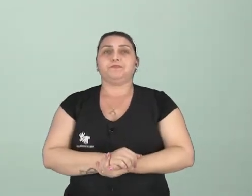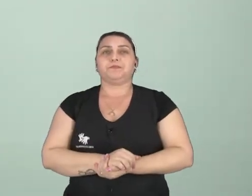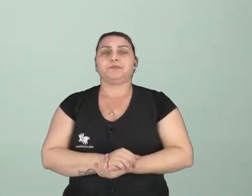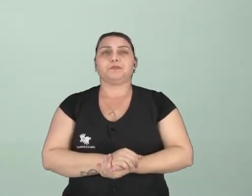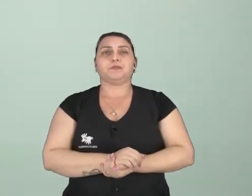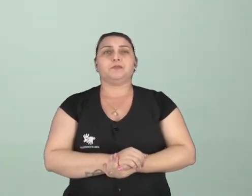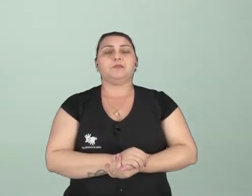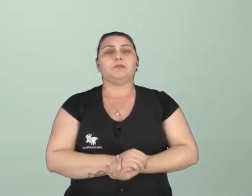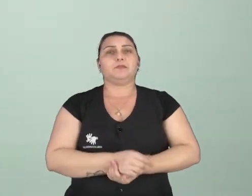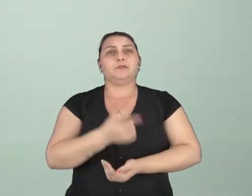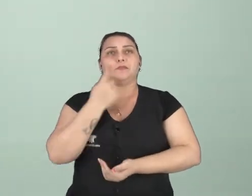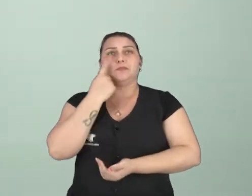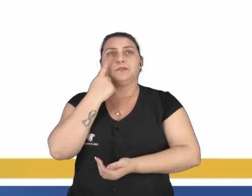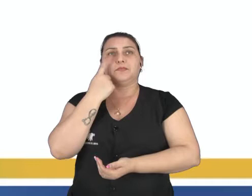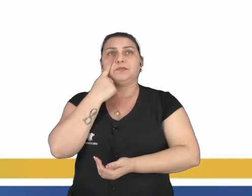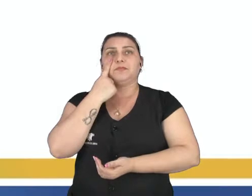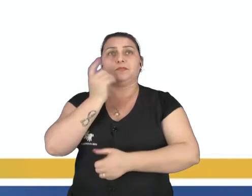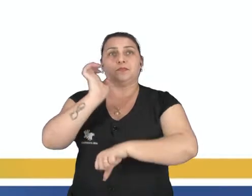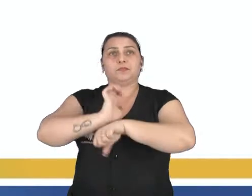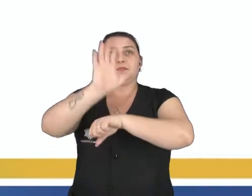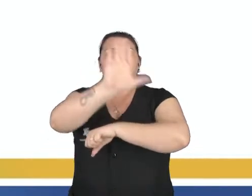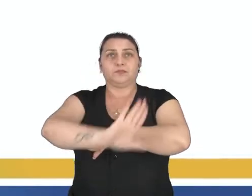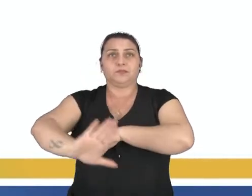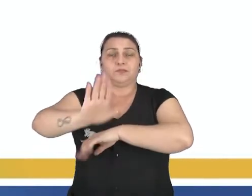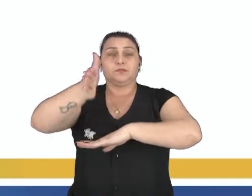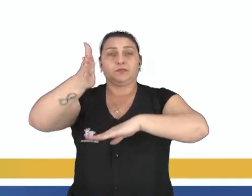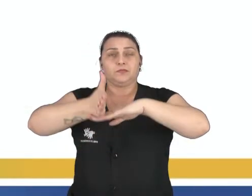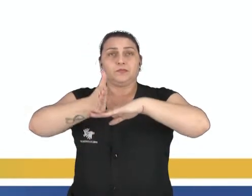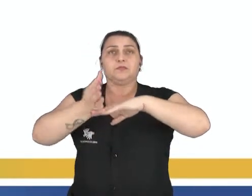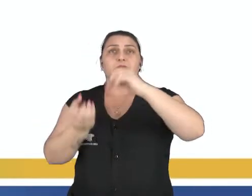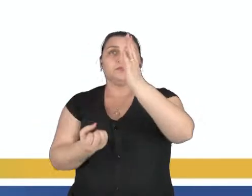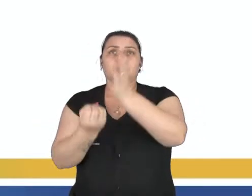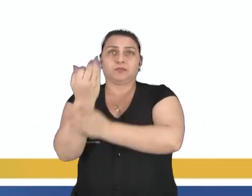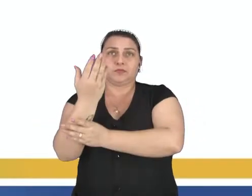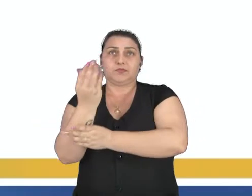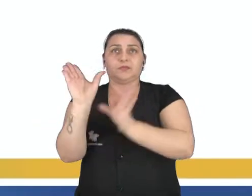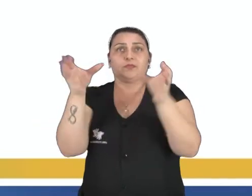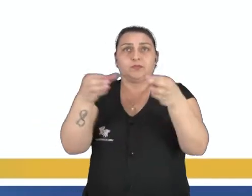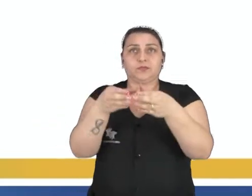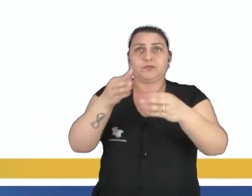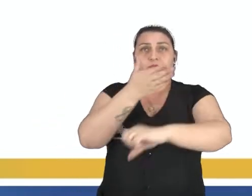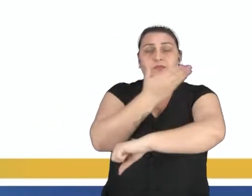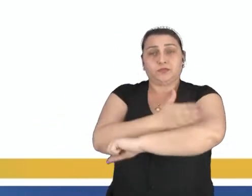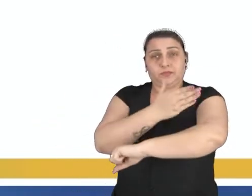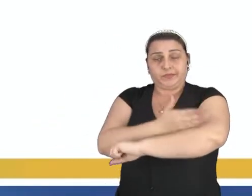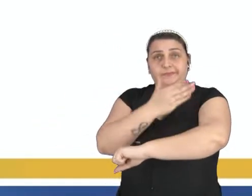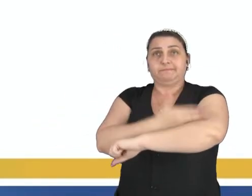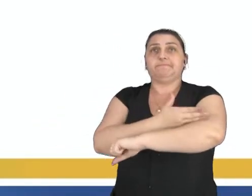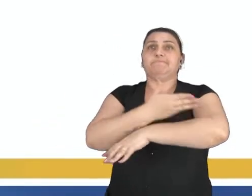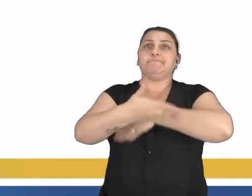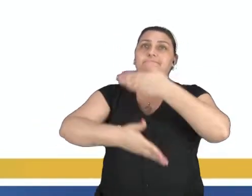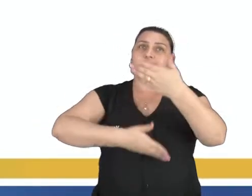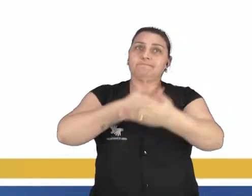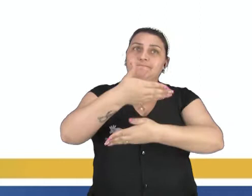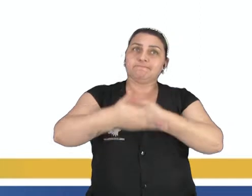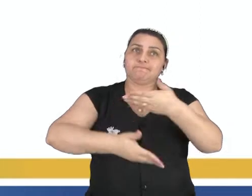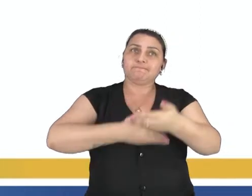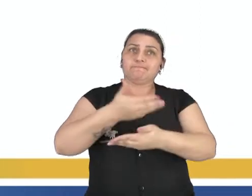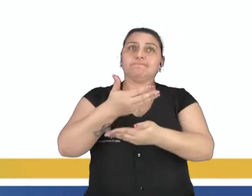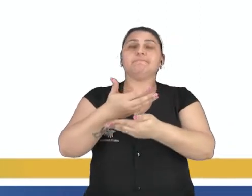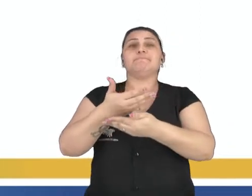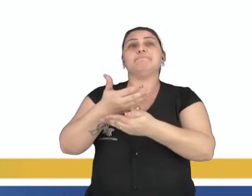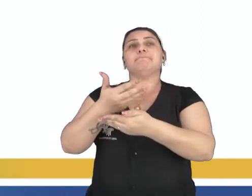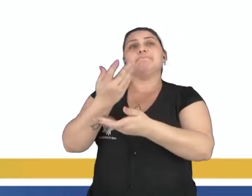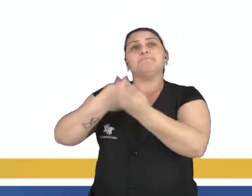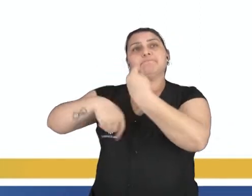lá. Observem aí. Estado Moderno. O Estado Nacional Moderno constituiu em um